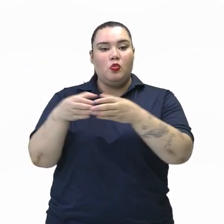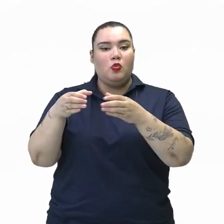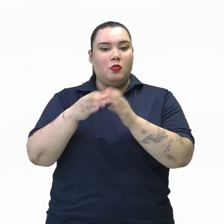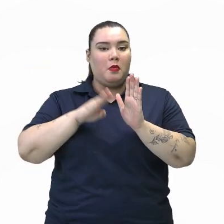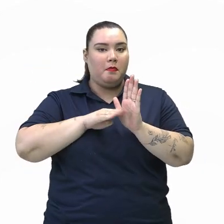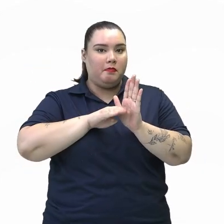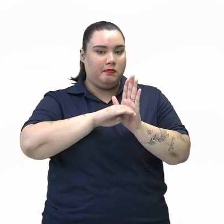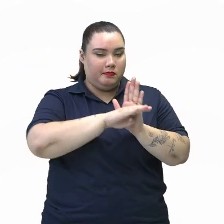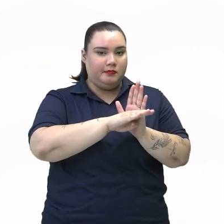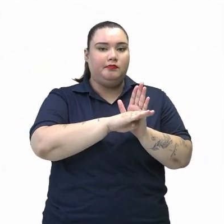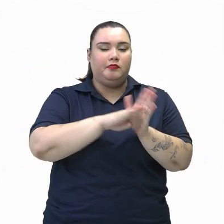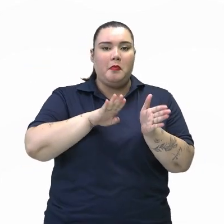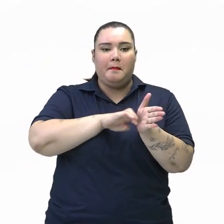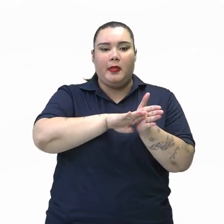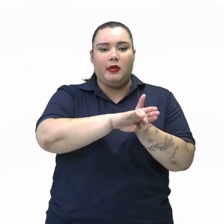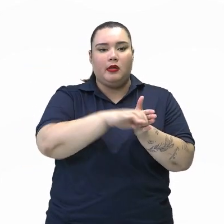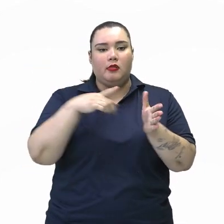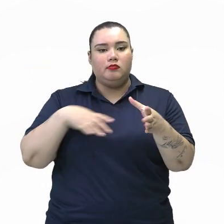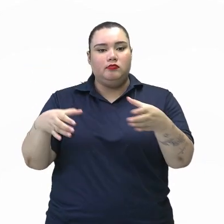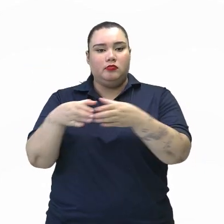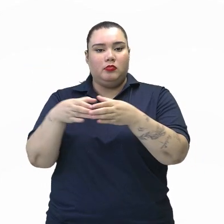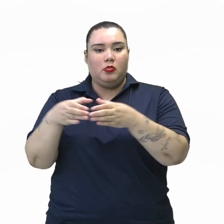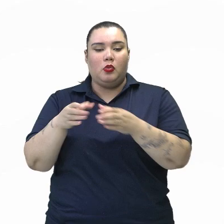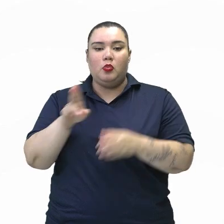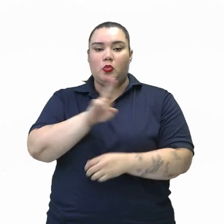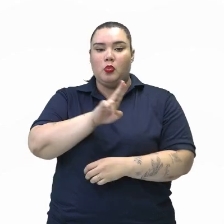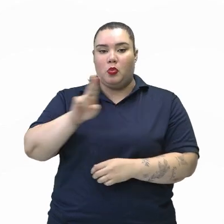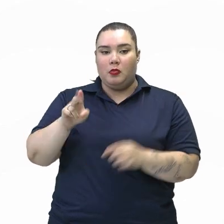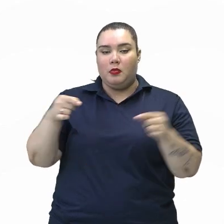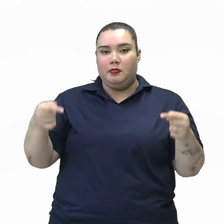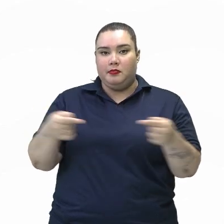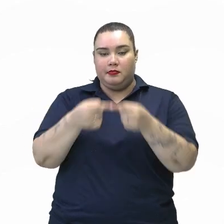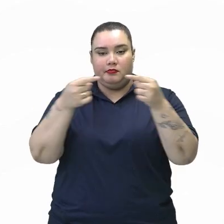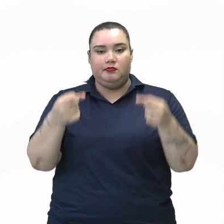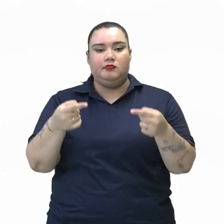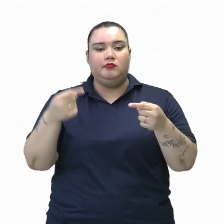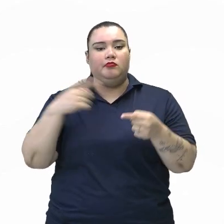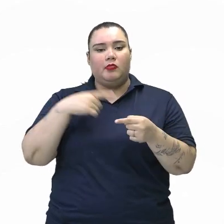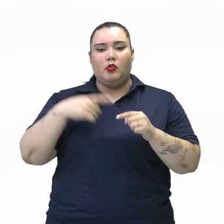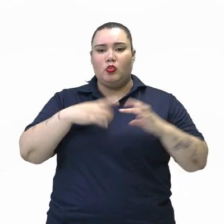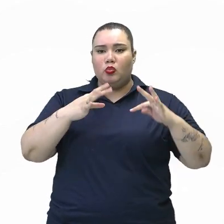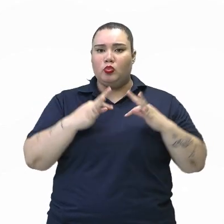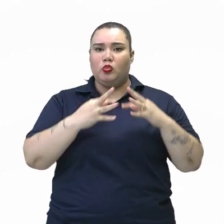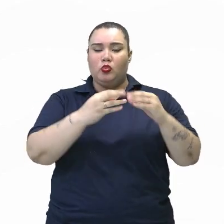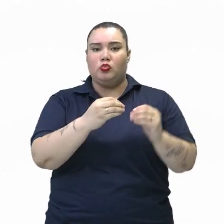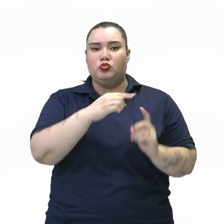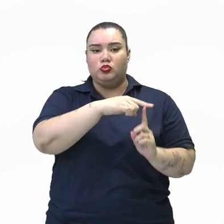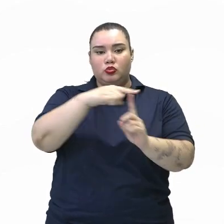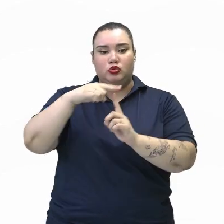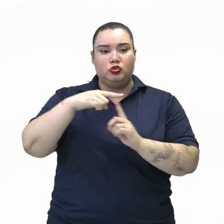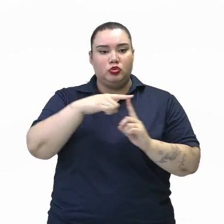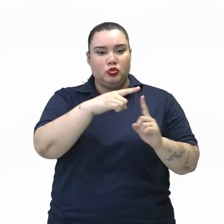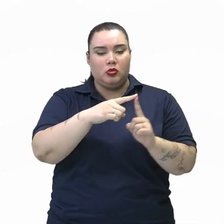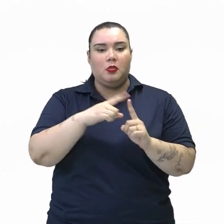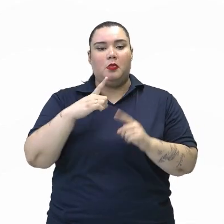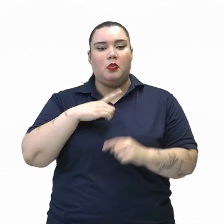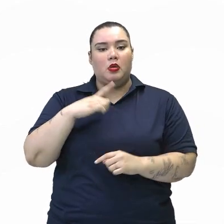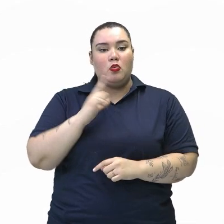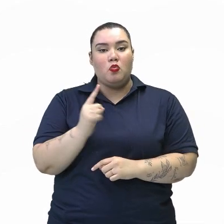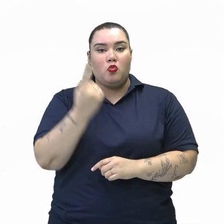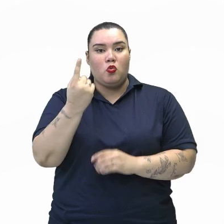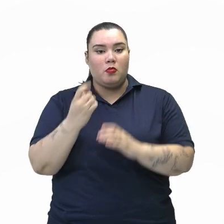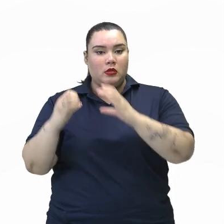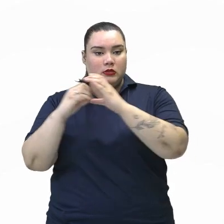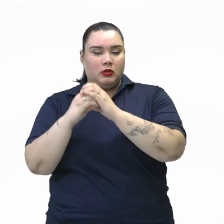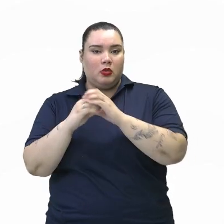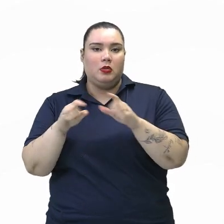das bactérias ele faz parte do domínio bactéria também, que vai abarcar todos os organismos unicelulares